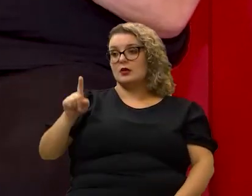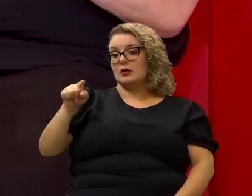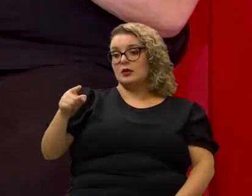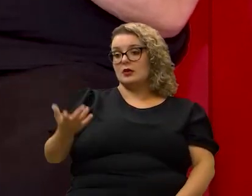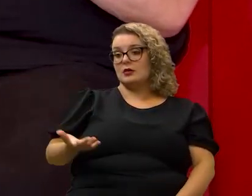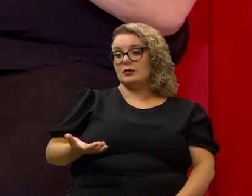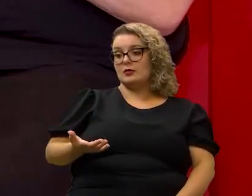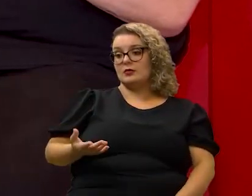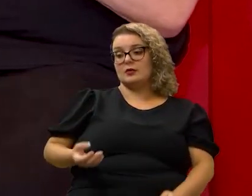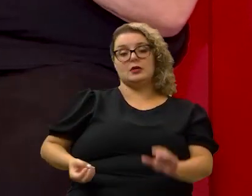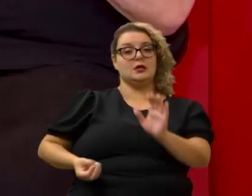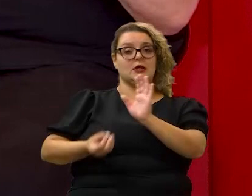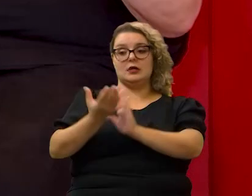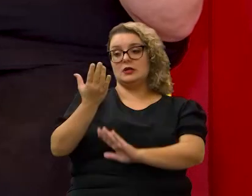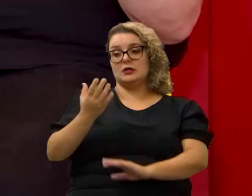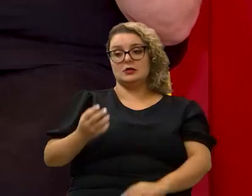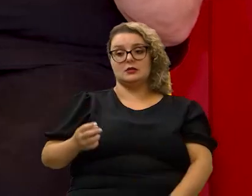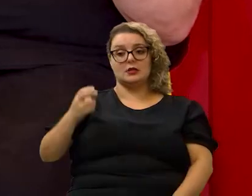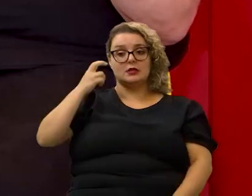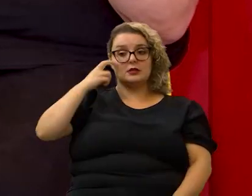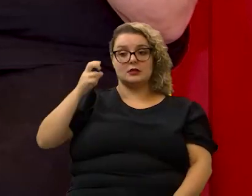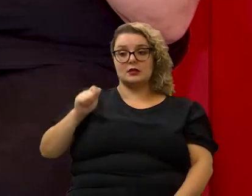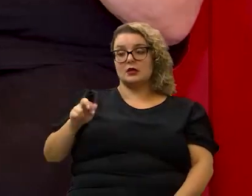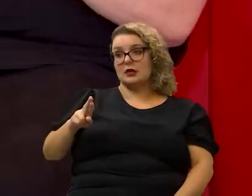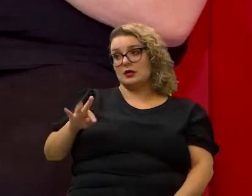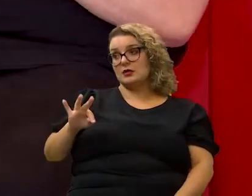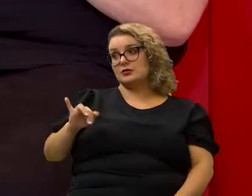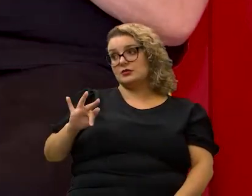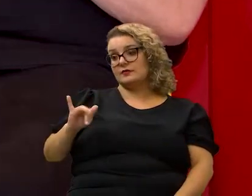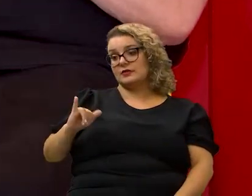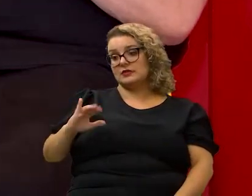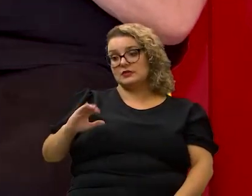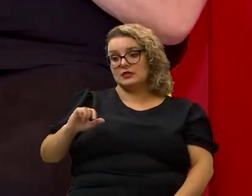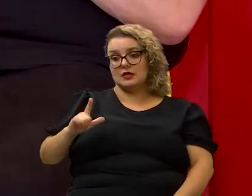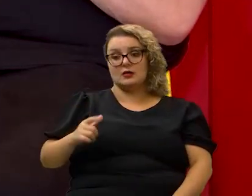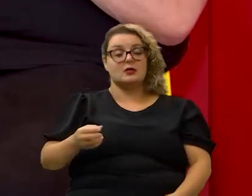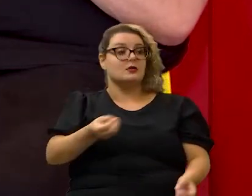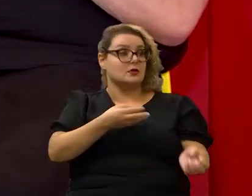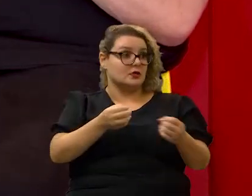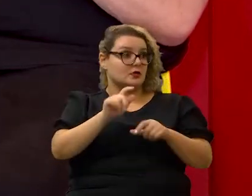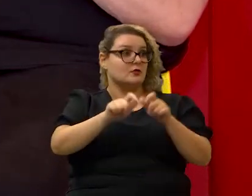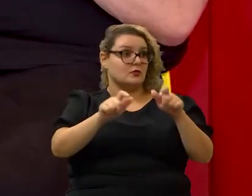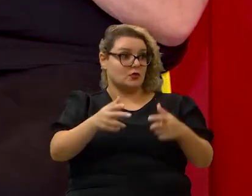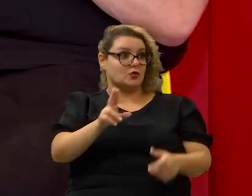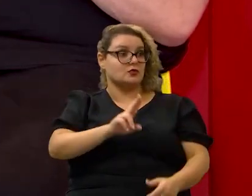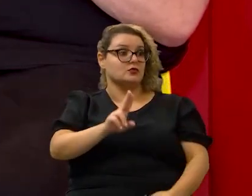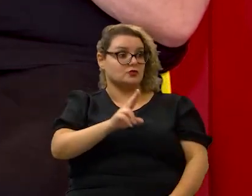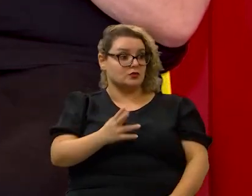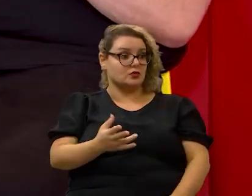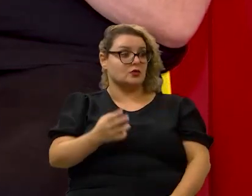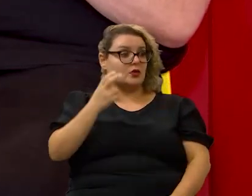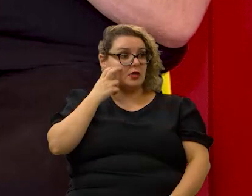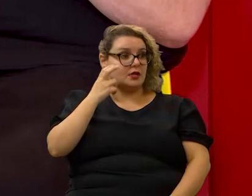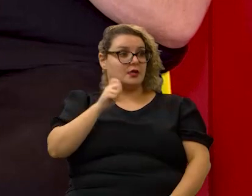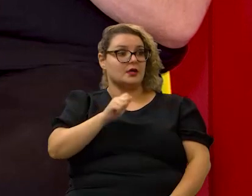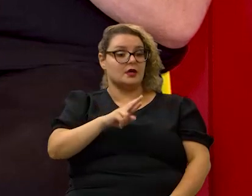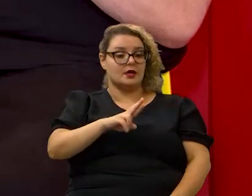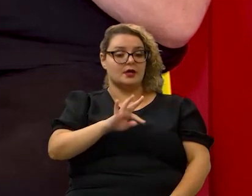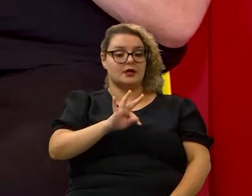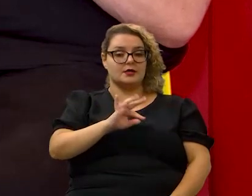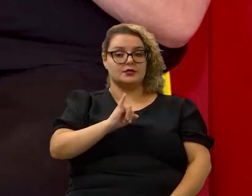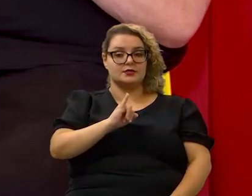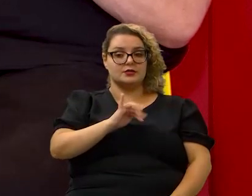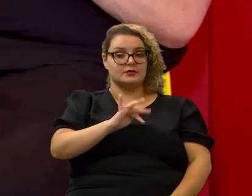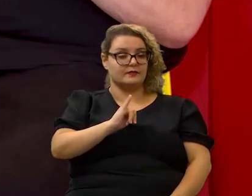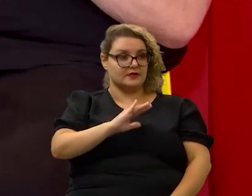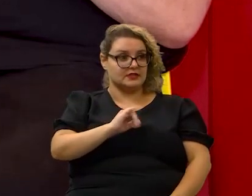São criações da inteligência artificial. Não, inclusive, recentemente, teve até um pessoal que usou a inteligência